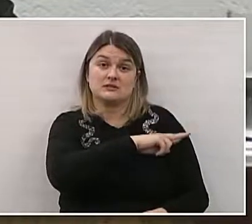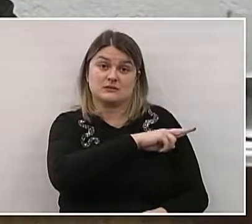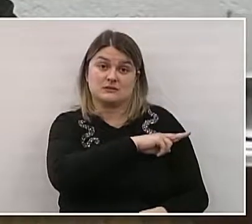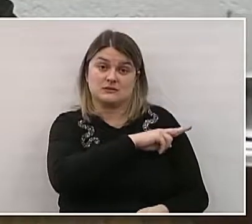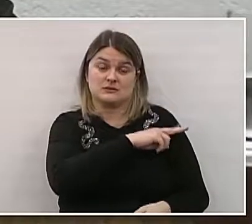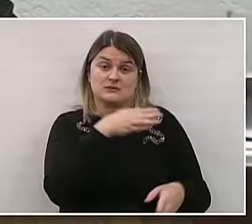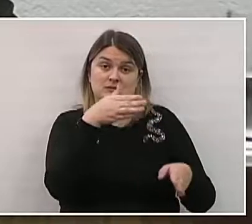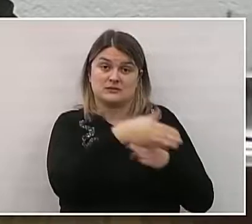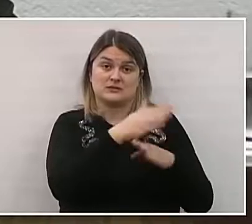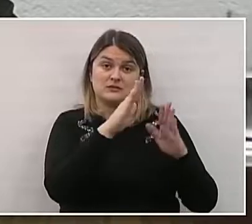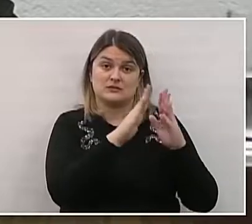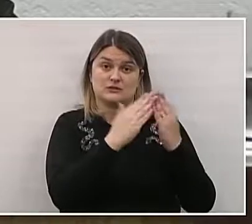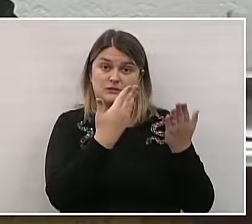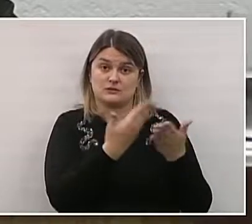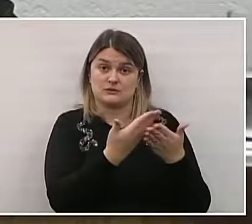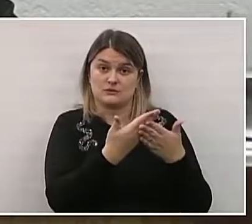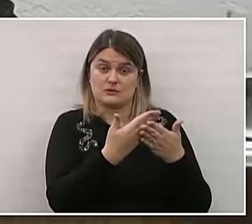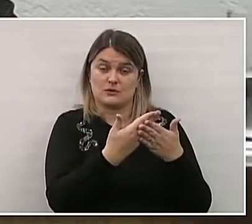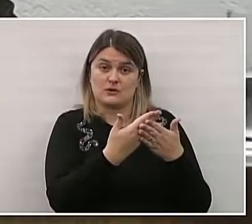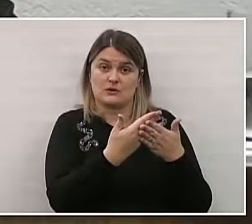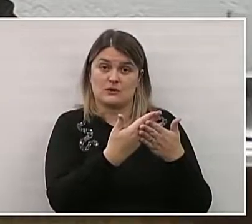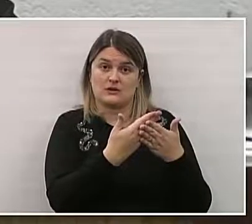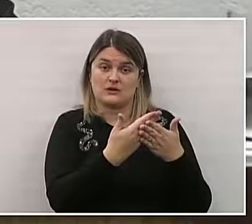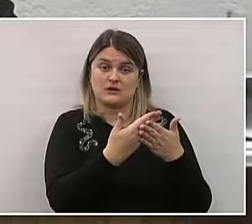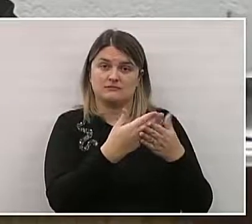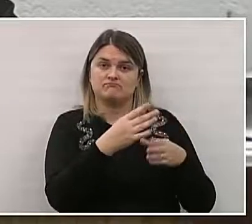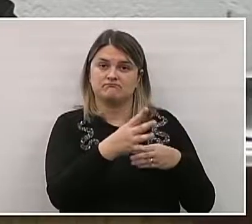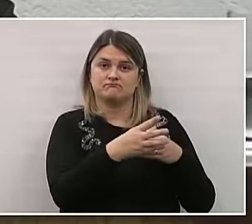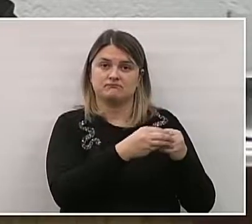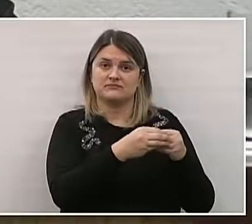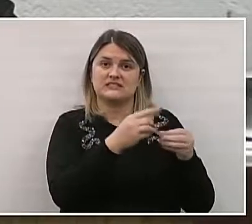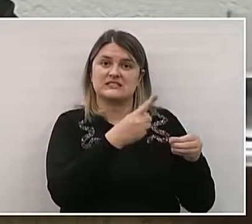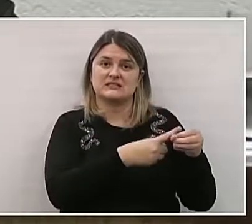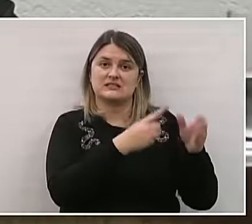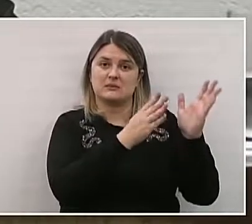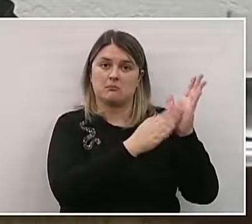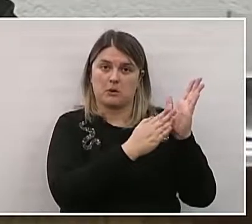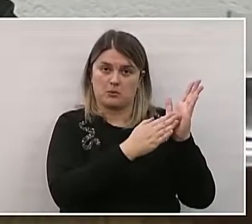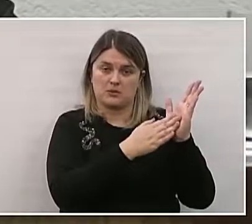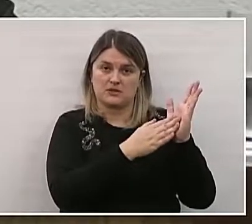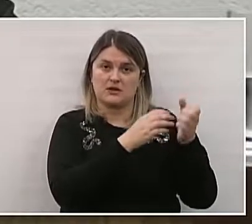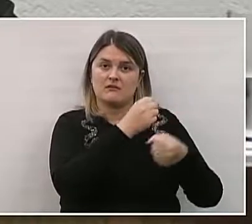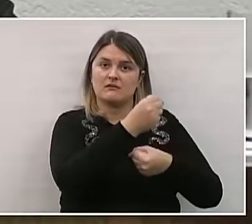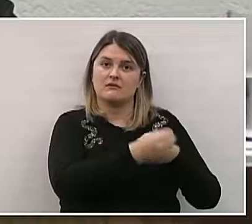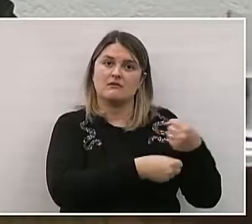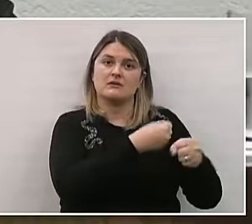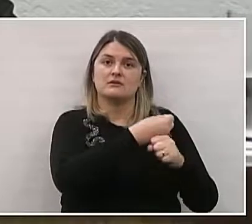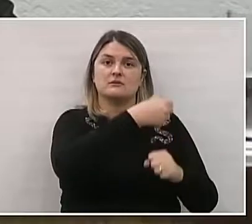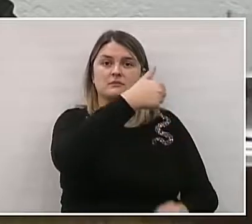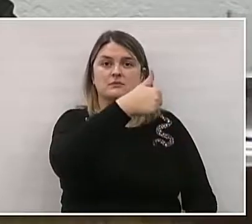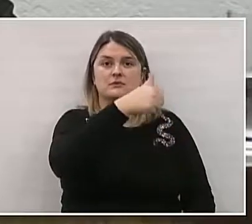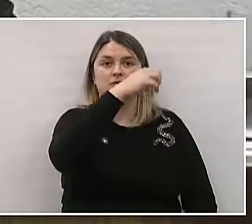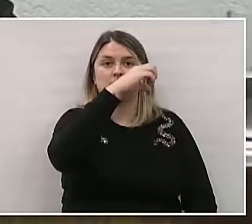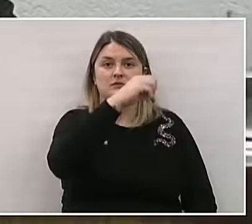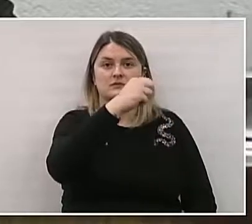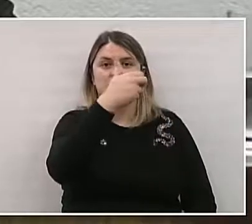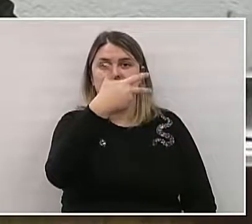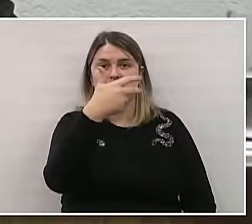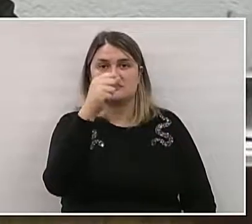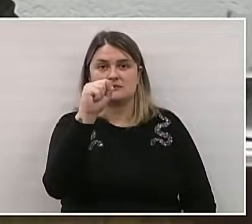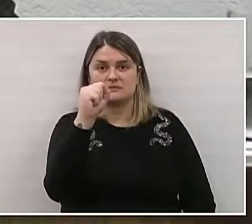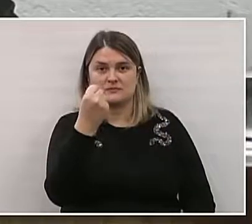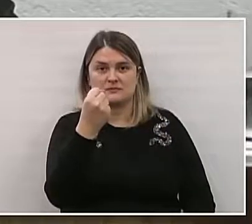na escola complementar primária anexa em Palmas, no ano de